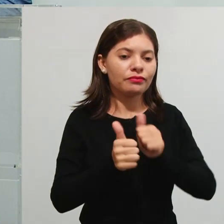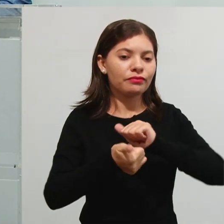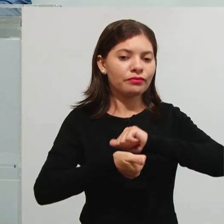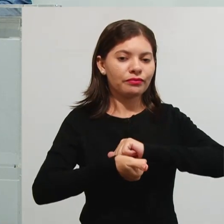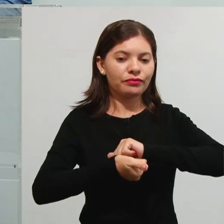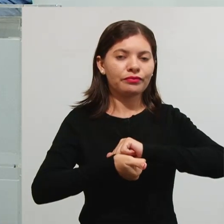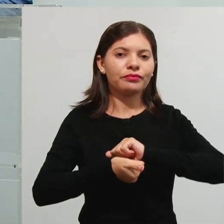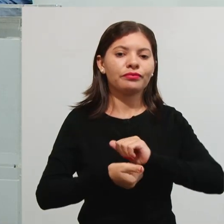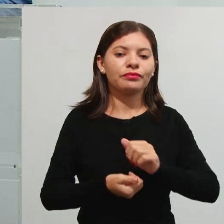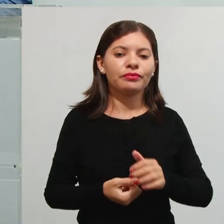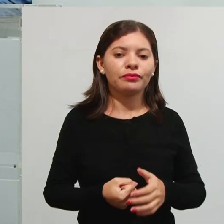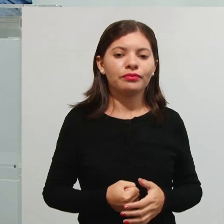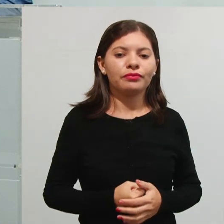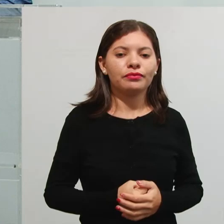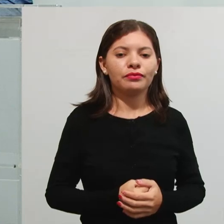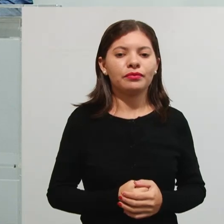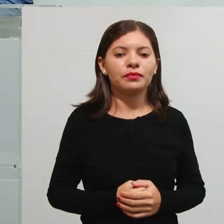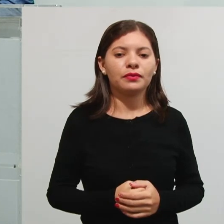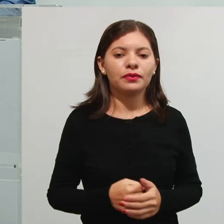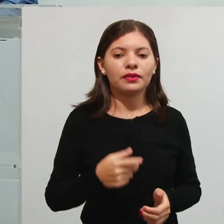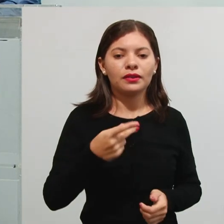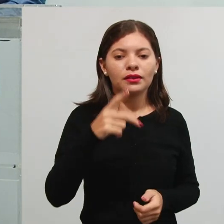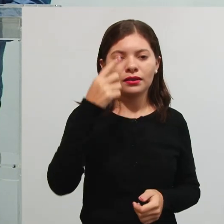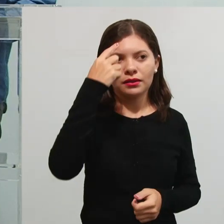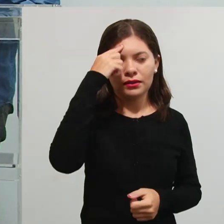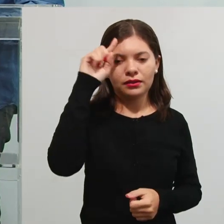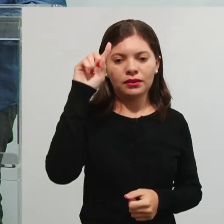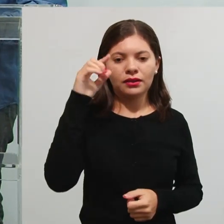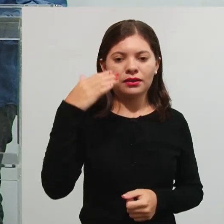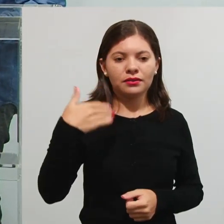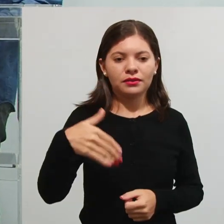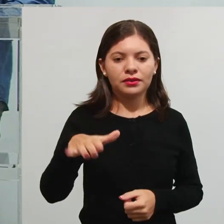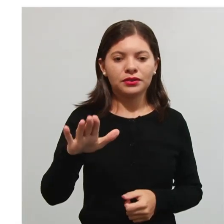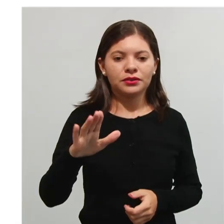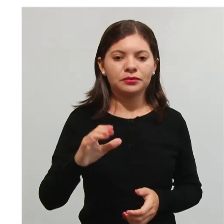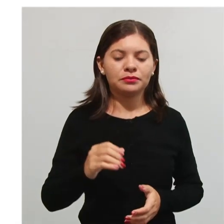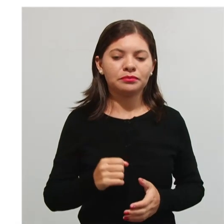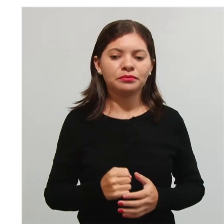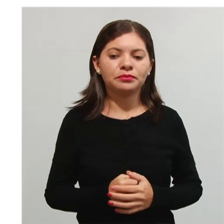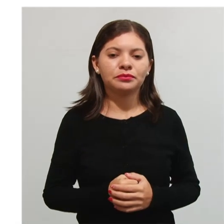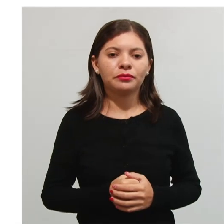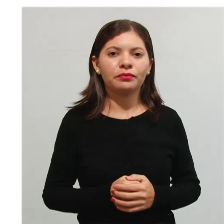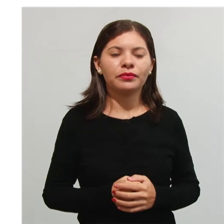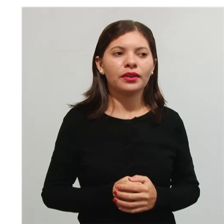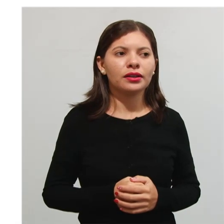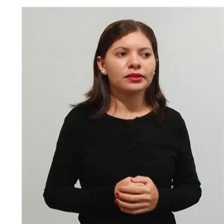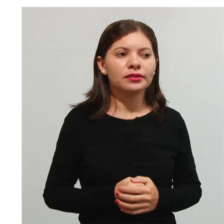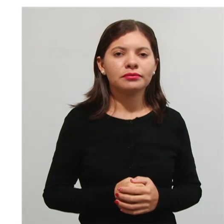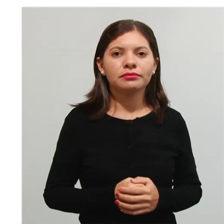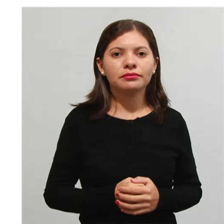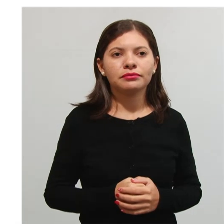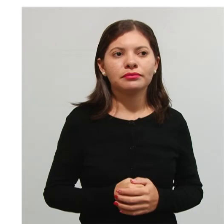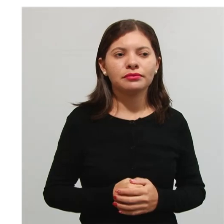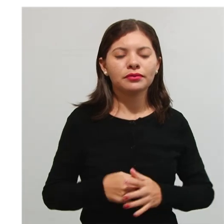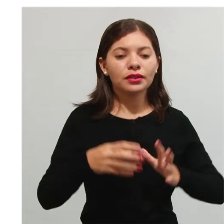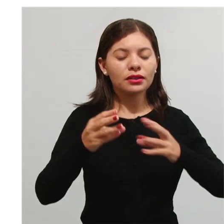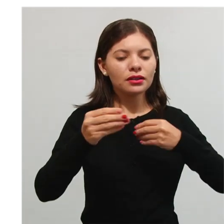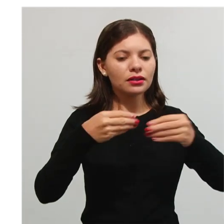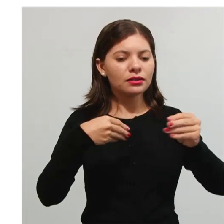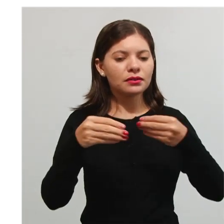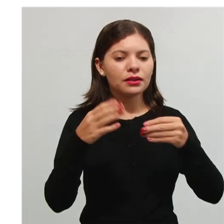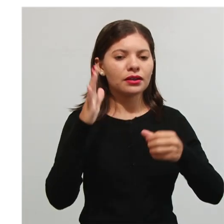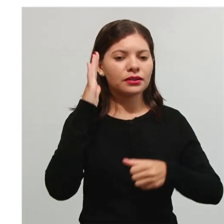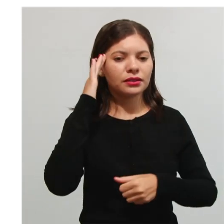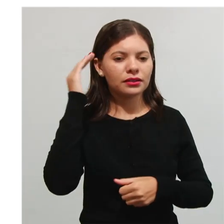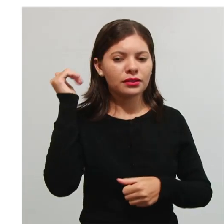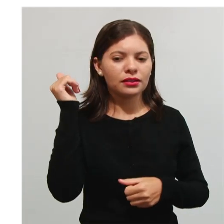mudar, adaptar para que a sua ideia continue em frente, ok? Flexibilidade também é entender que outras pessoas